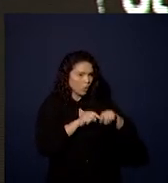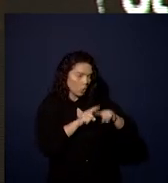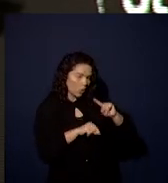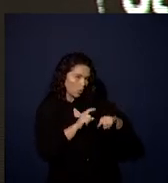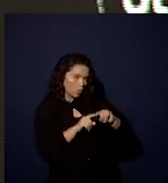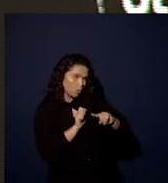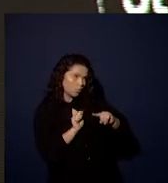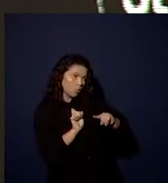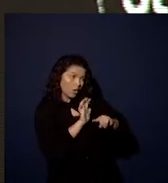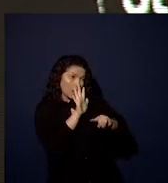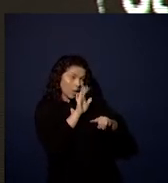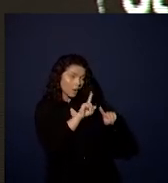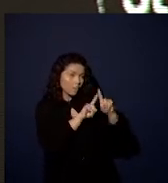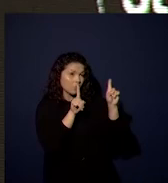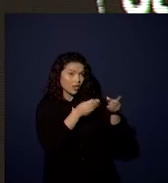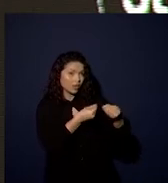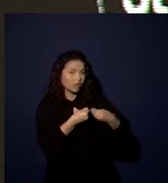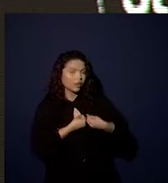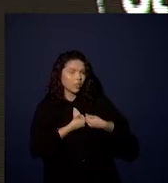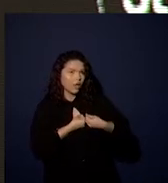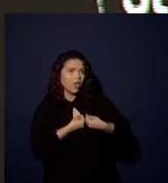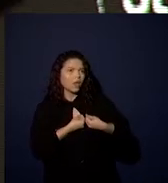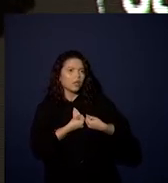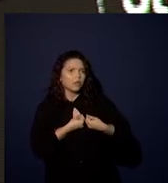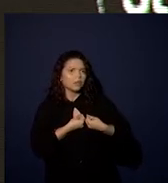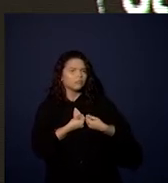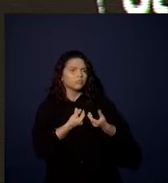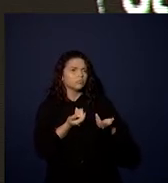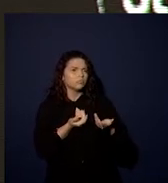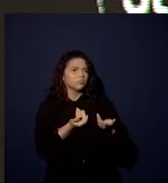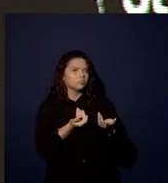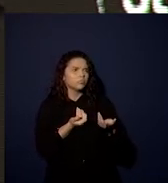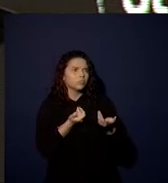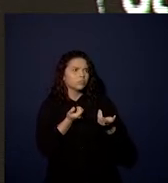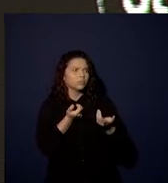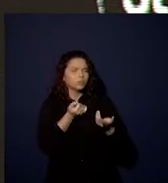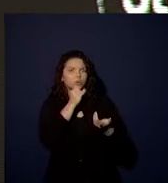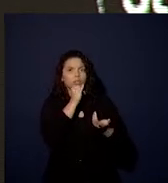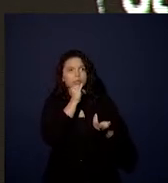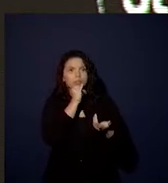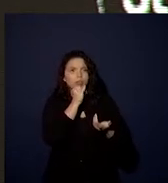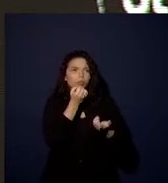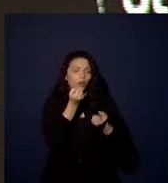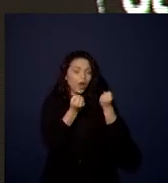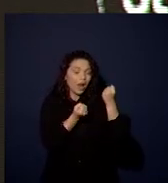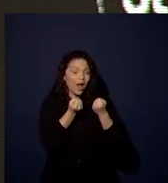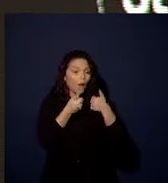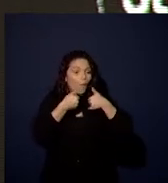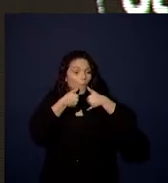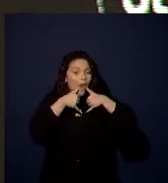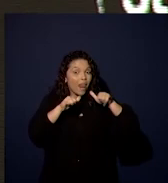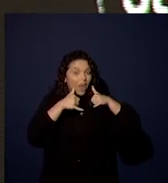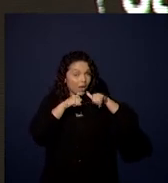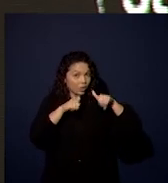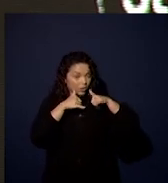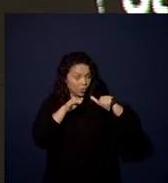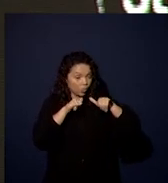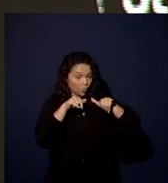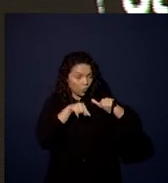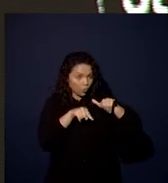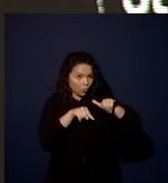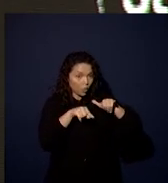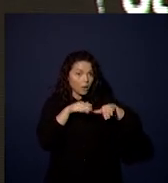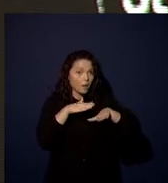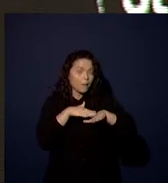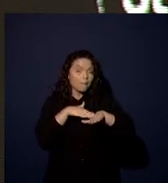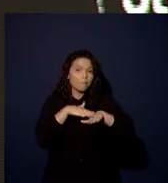um exemplo bobo o consumidor até disposto a pagar mais para um cara elétrico porque energia limpa mas você aplicamos ao